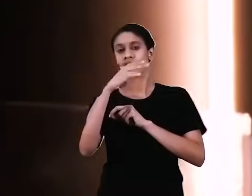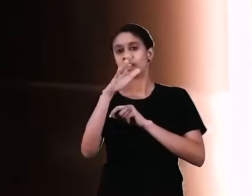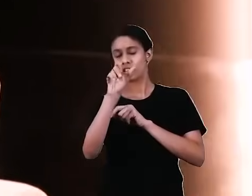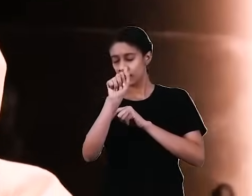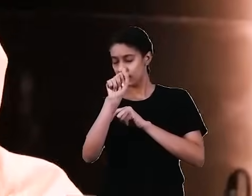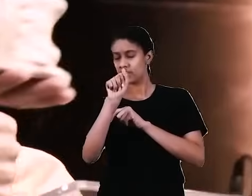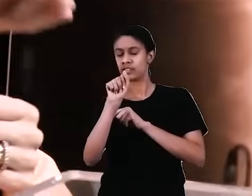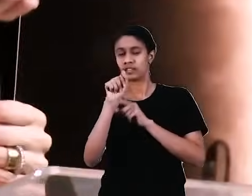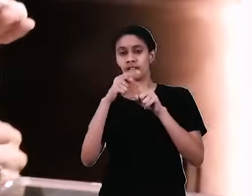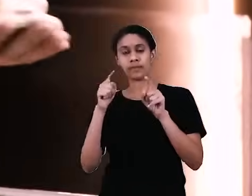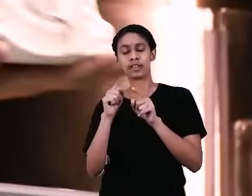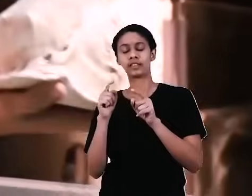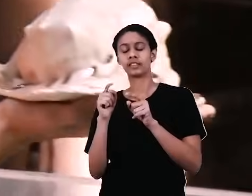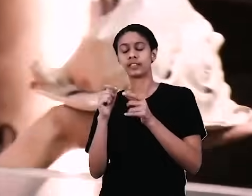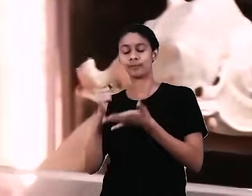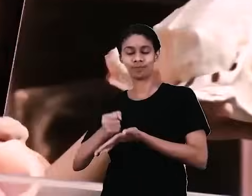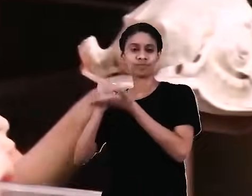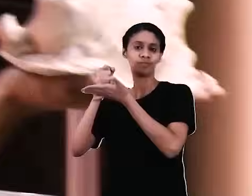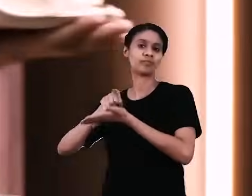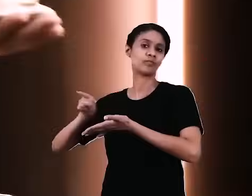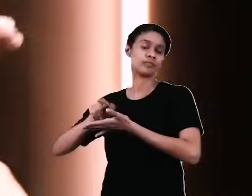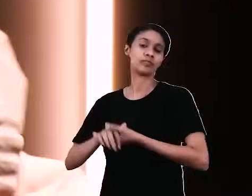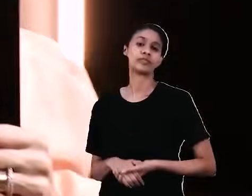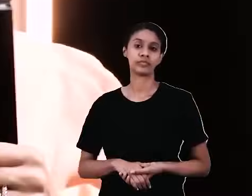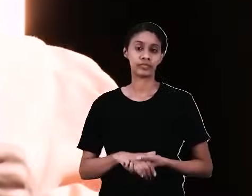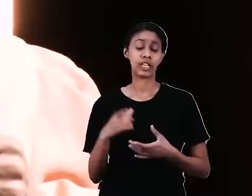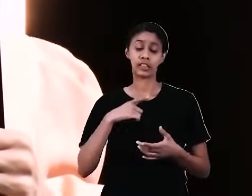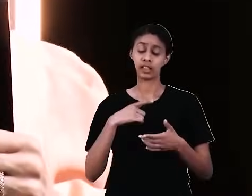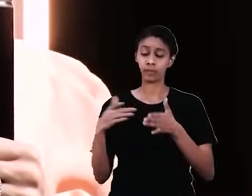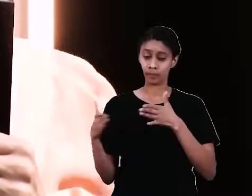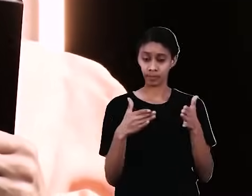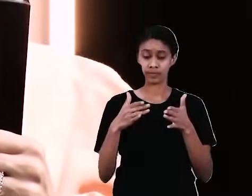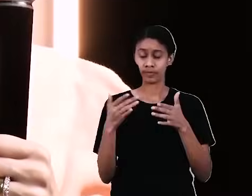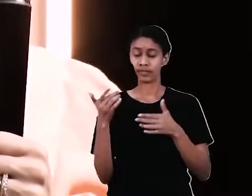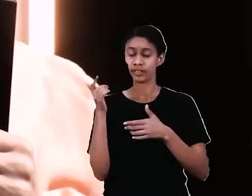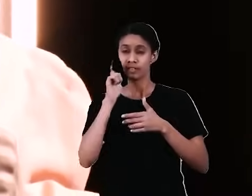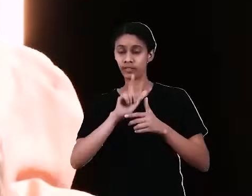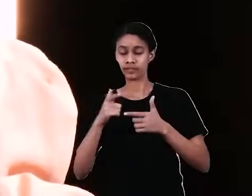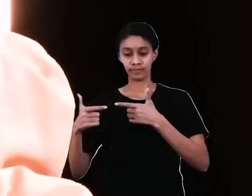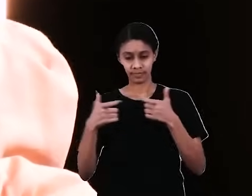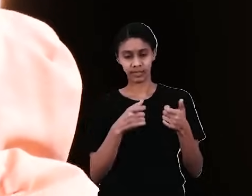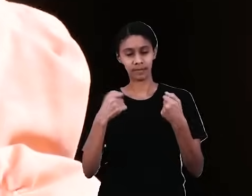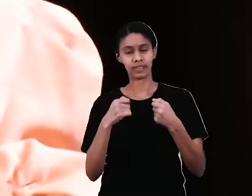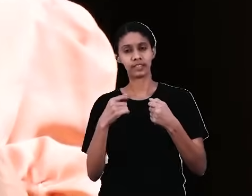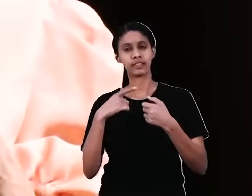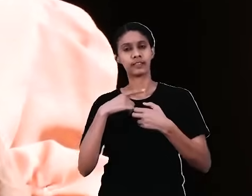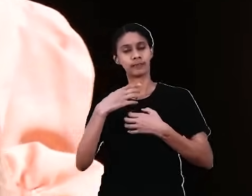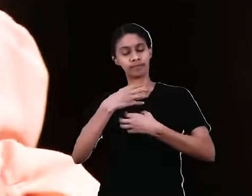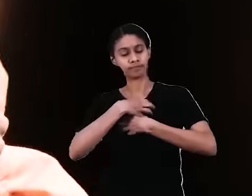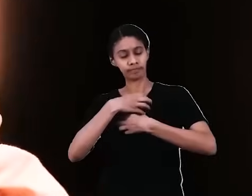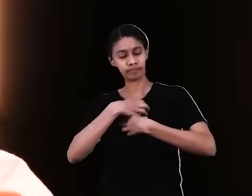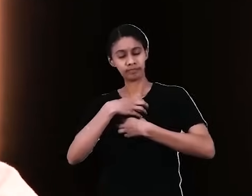altruísmo. Tem momentos na nossa vida que, para vencer a guerra, a gente vai precisar de uma concha de compaixão,